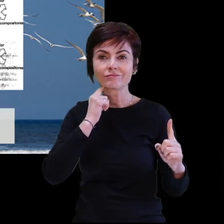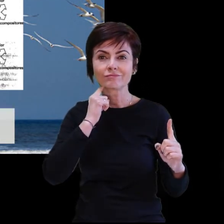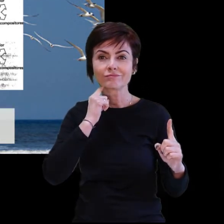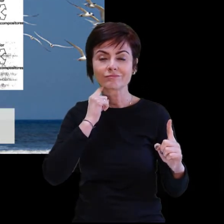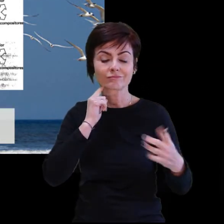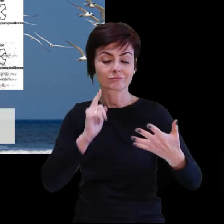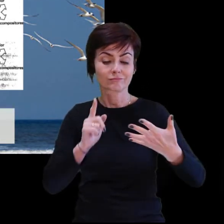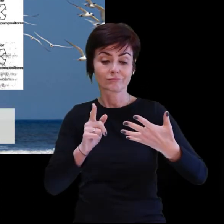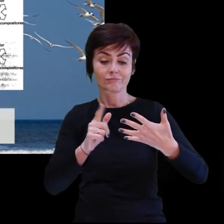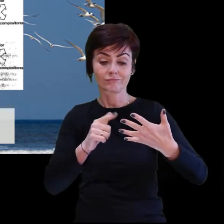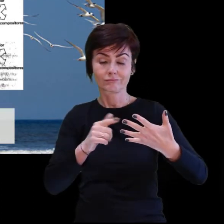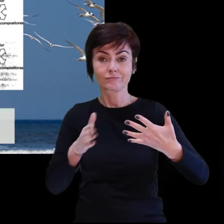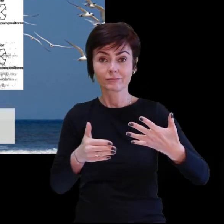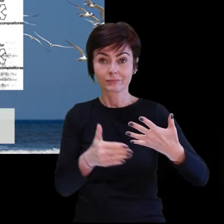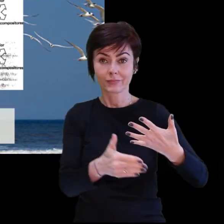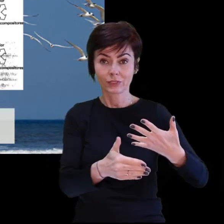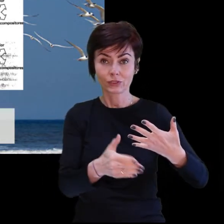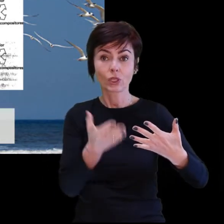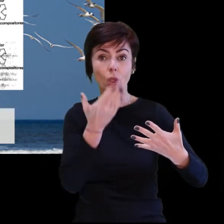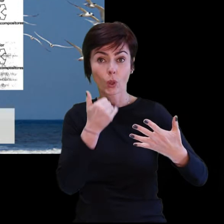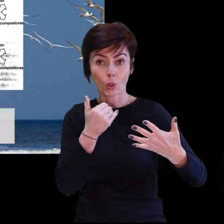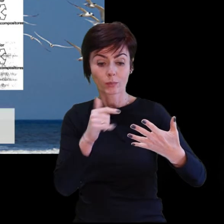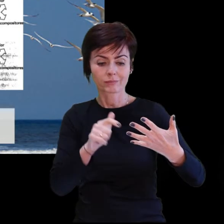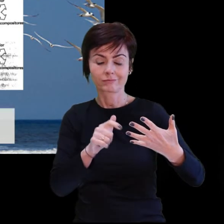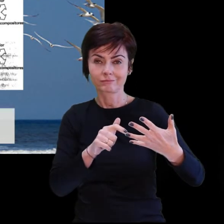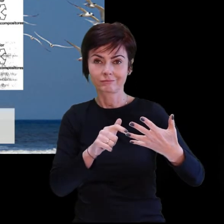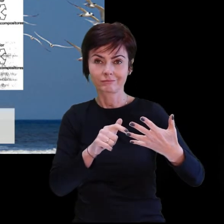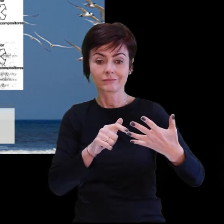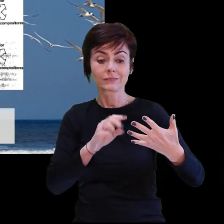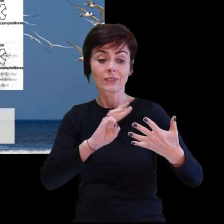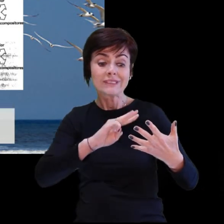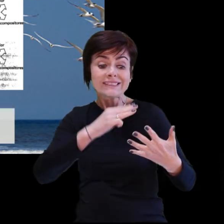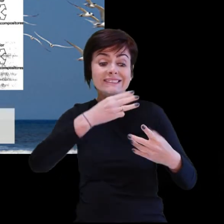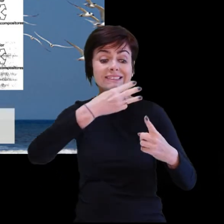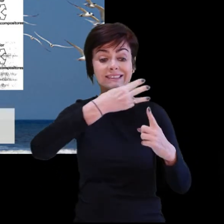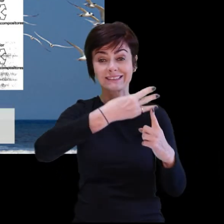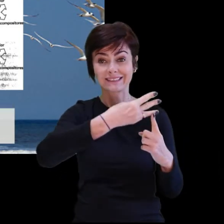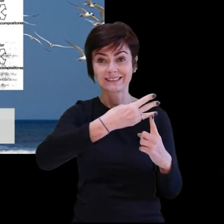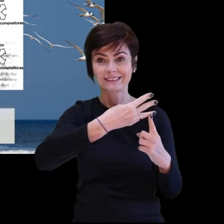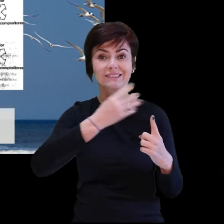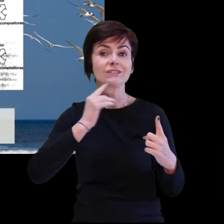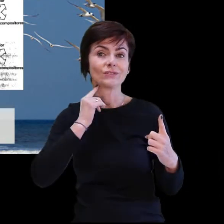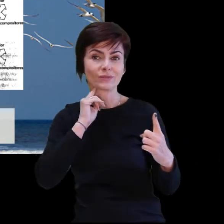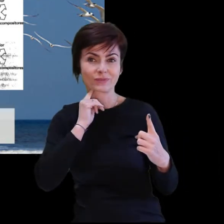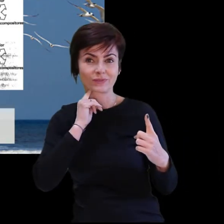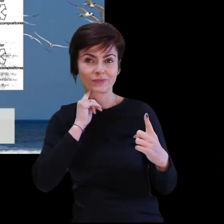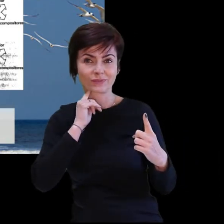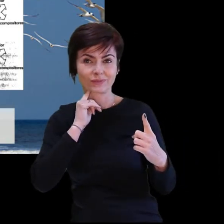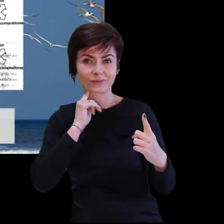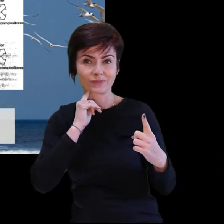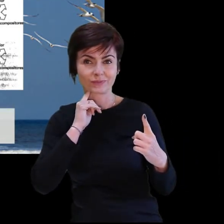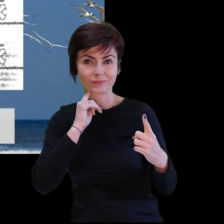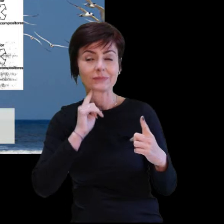maior do que estava o fitoplâncton. Aí vem os peixes e comem esse zooplâncton. Então eu tenho um